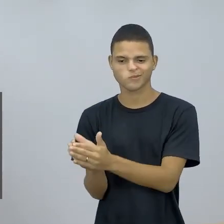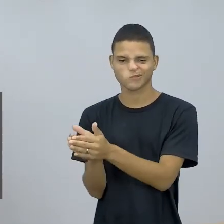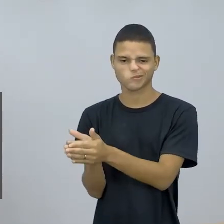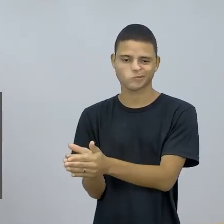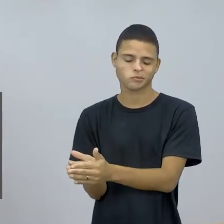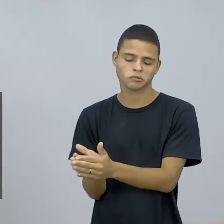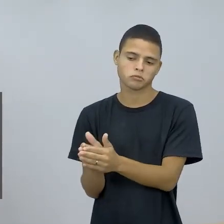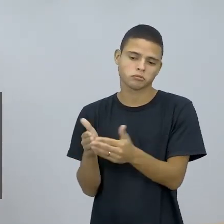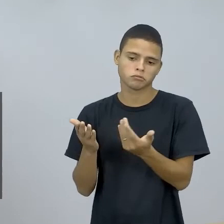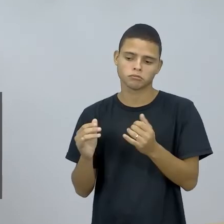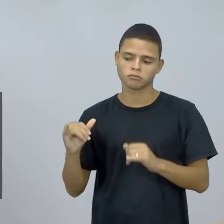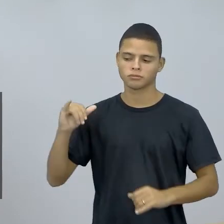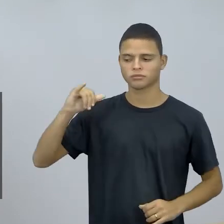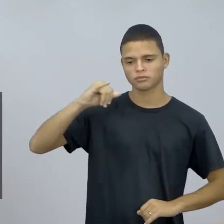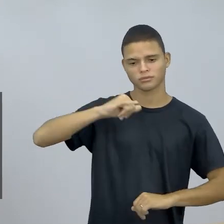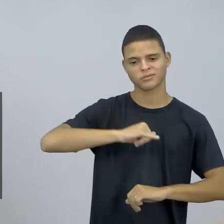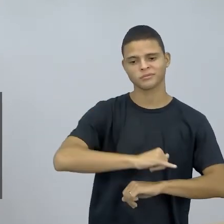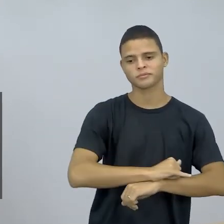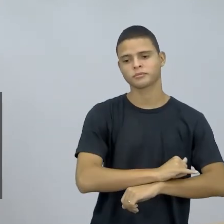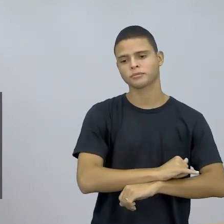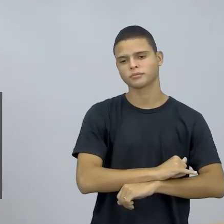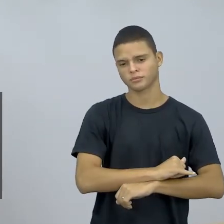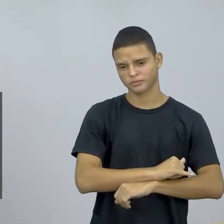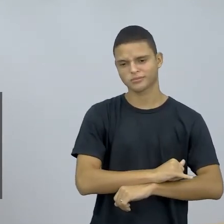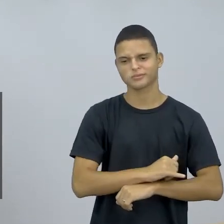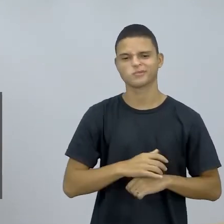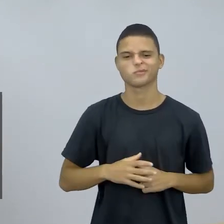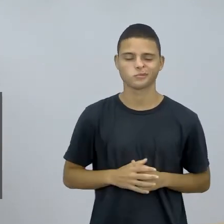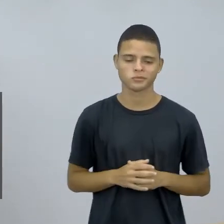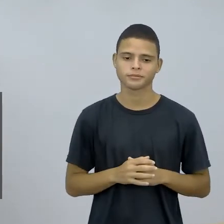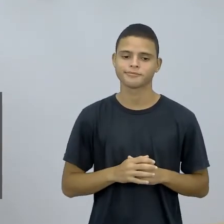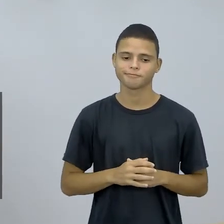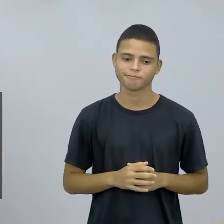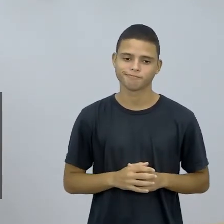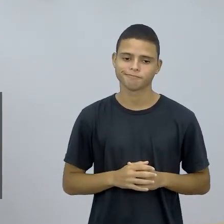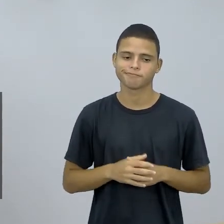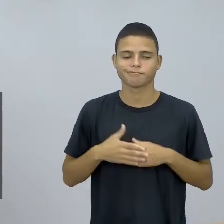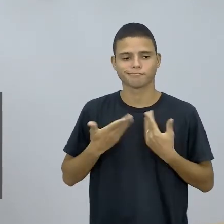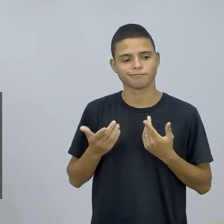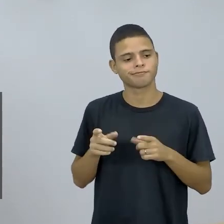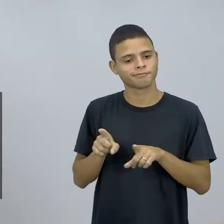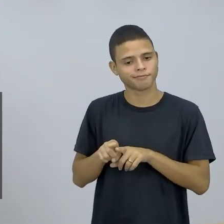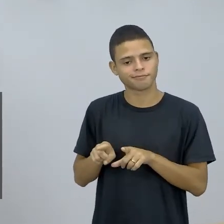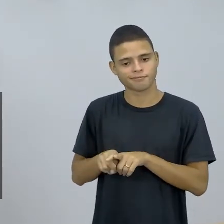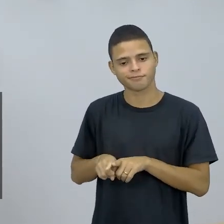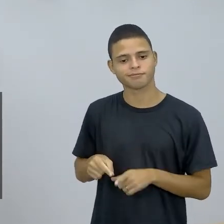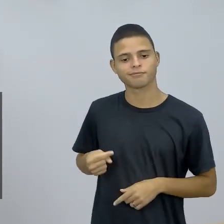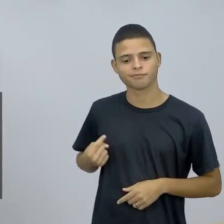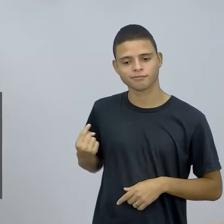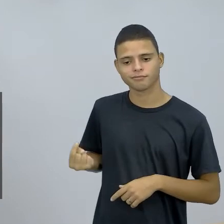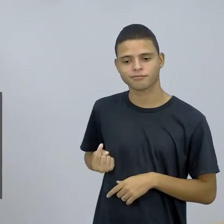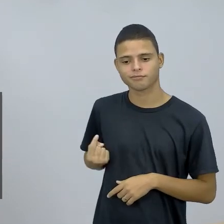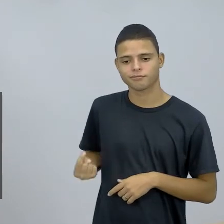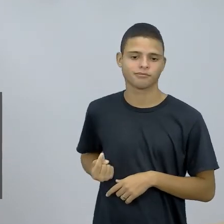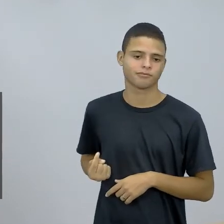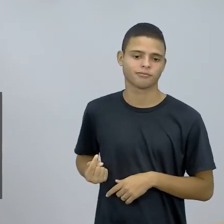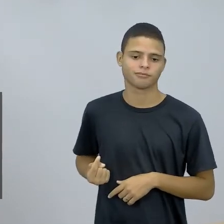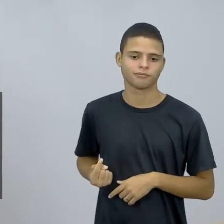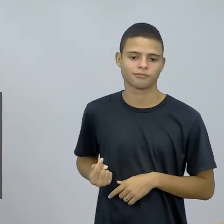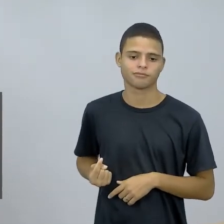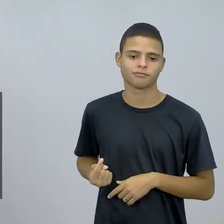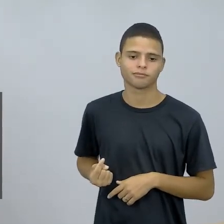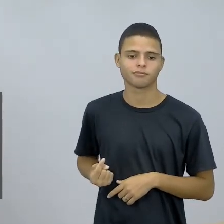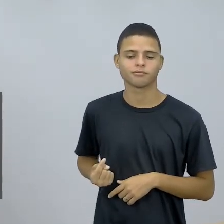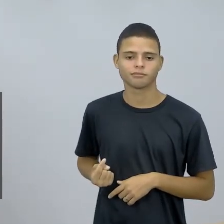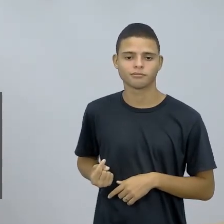ou de avião ou de barco, que foi o meu caso. E fui sozinha. Fiquei com receio, nesse não. Por